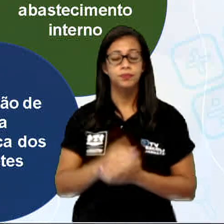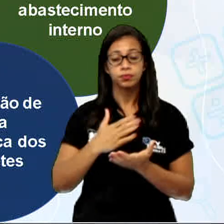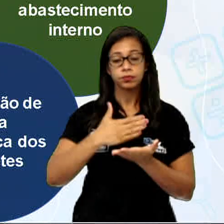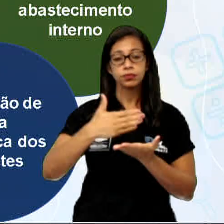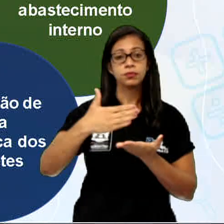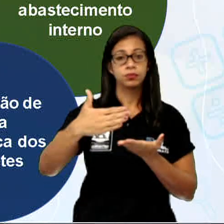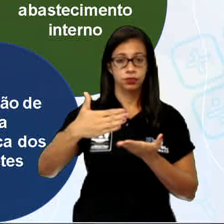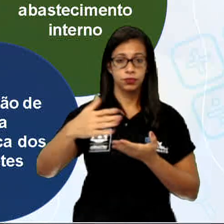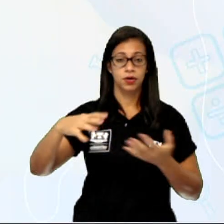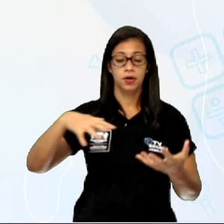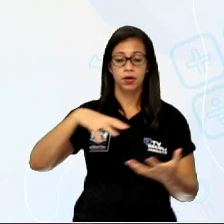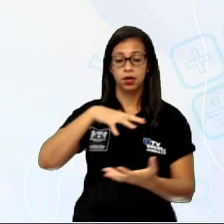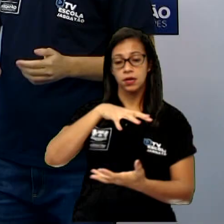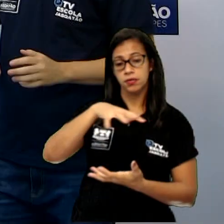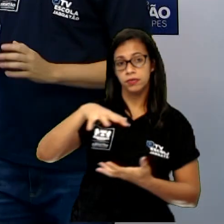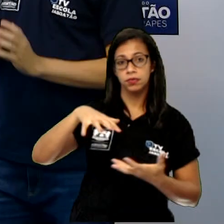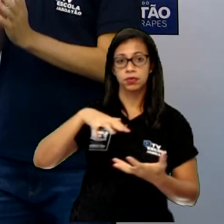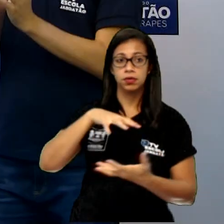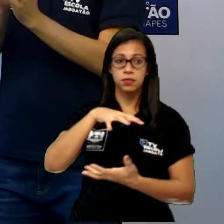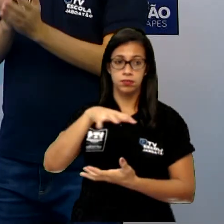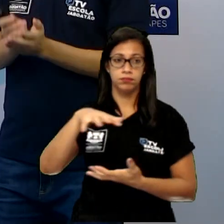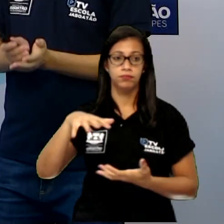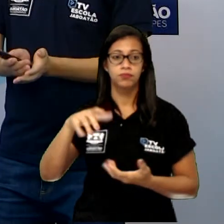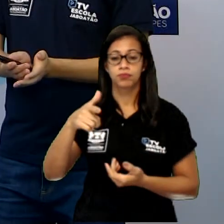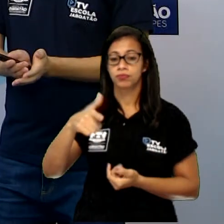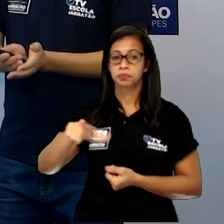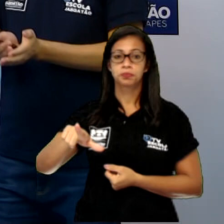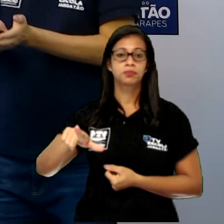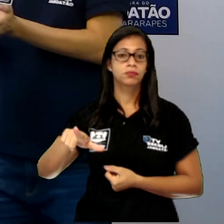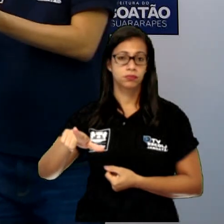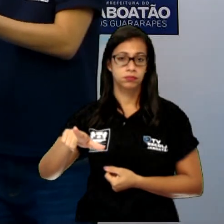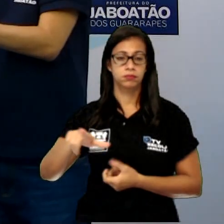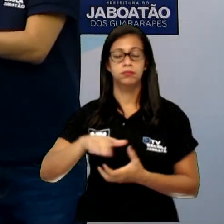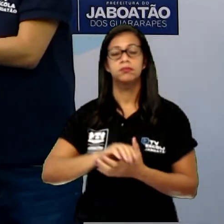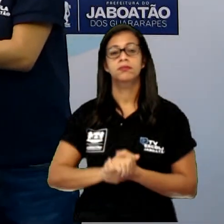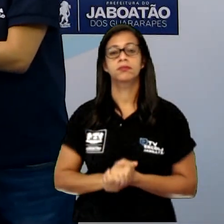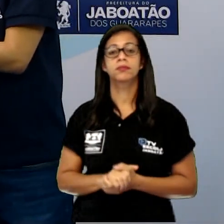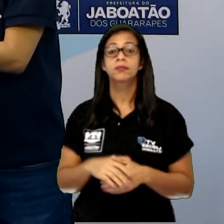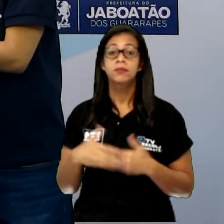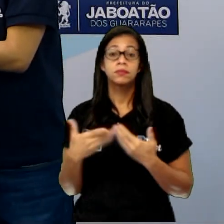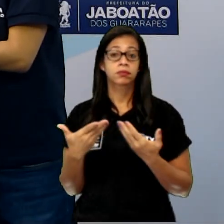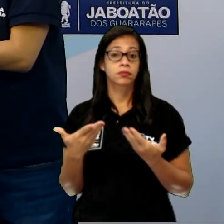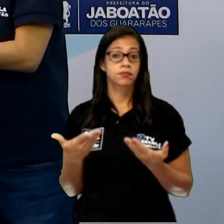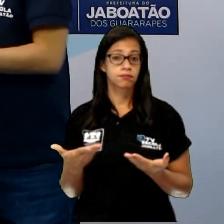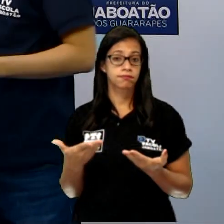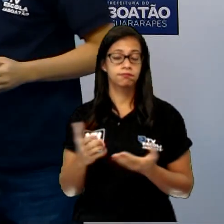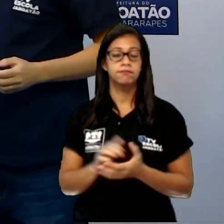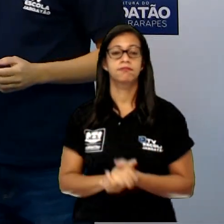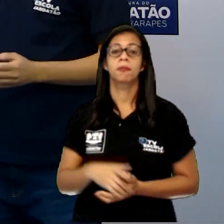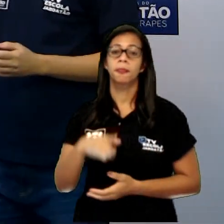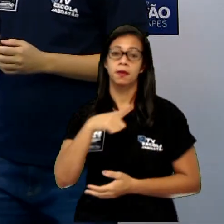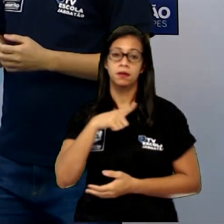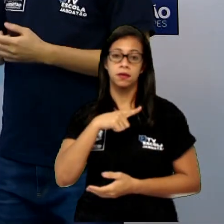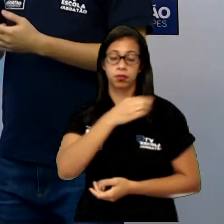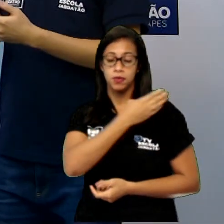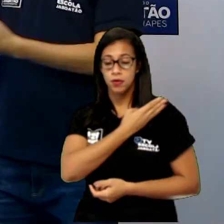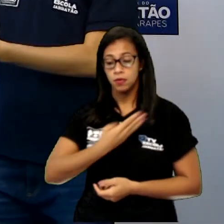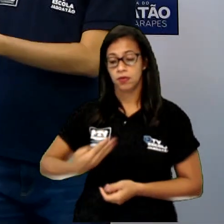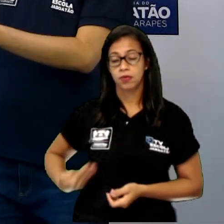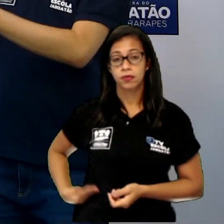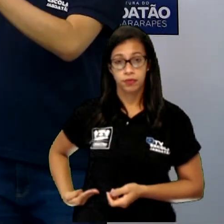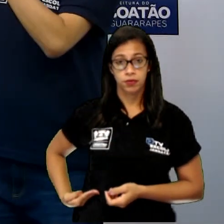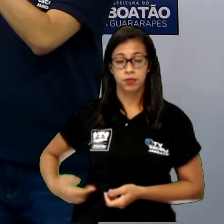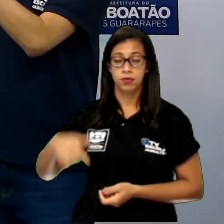à Revolução Bolchevique. Deste momento em diante, a gente tem então o governo de